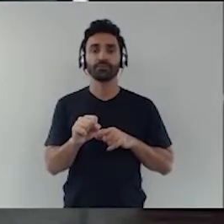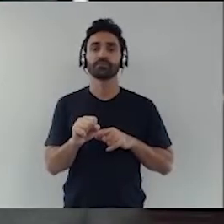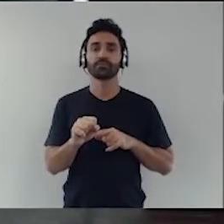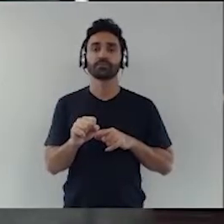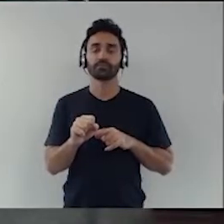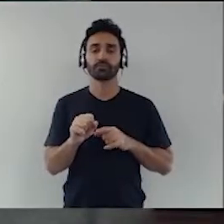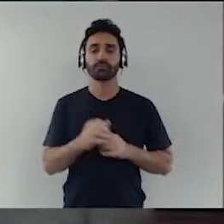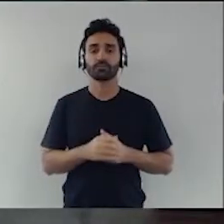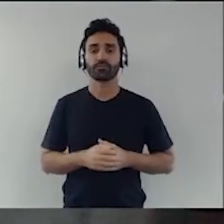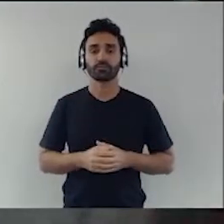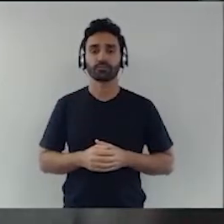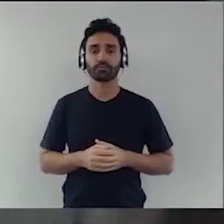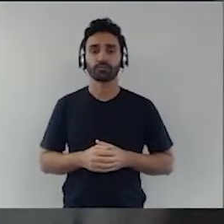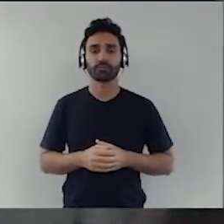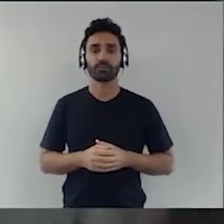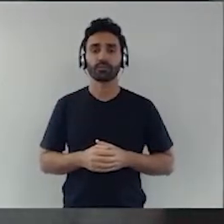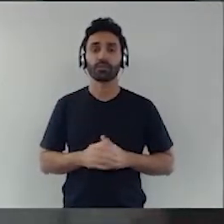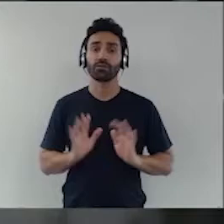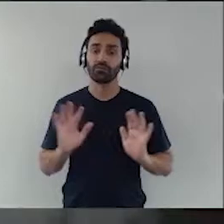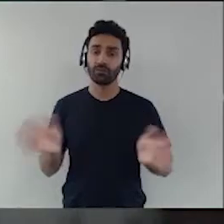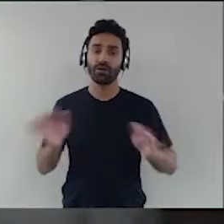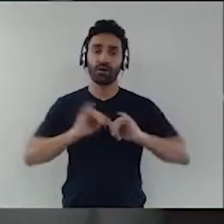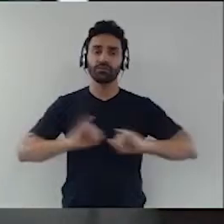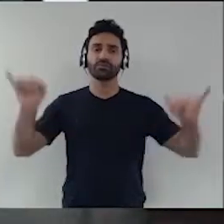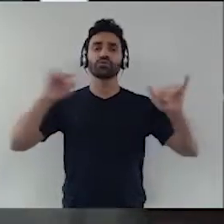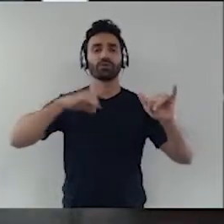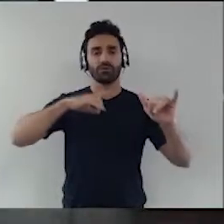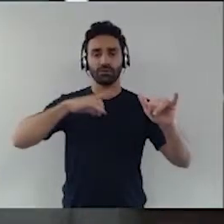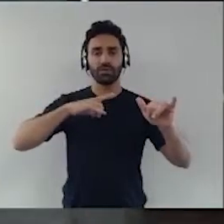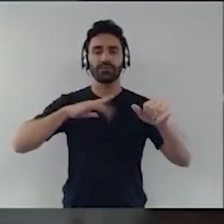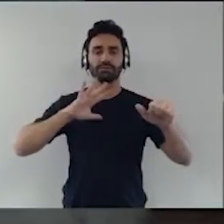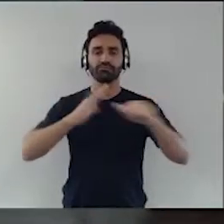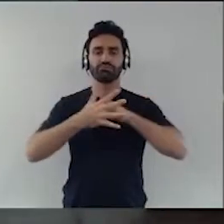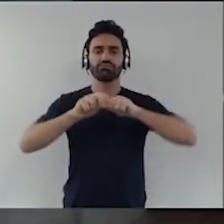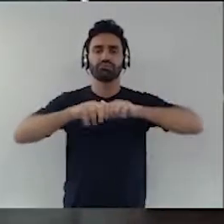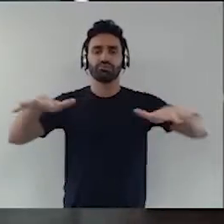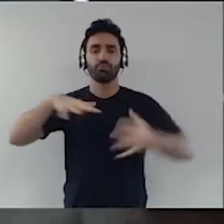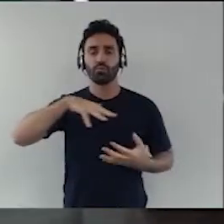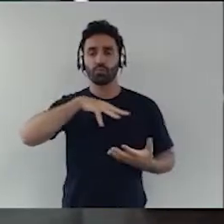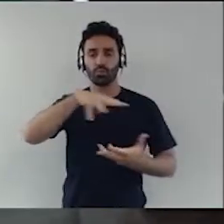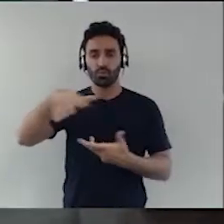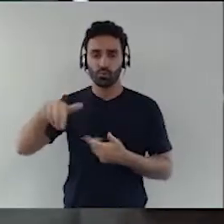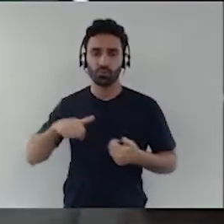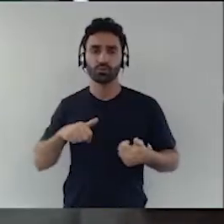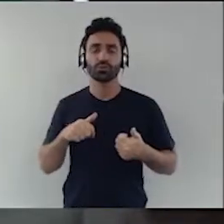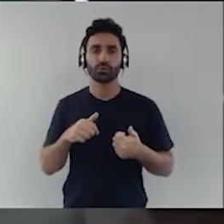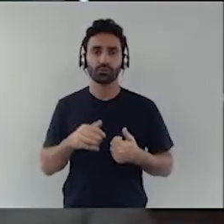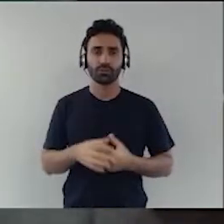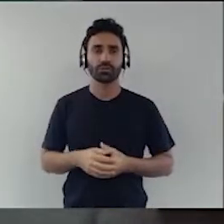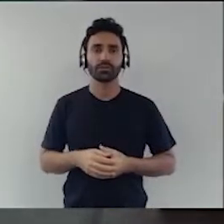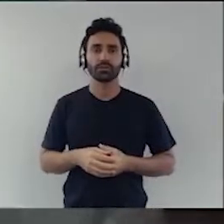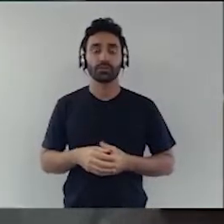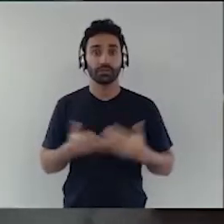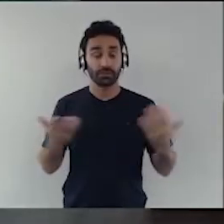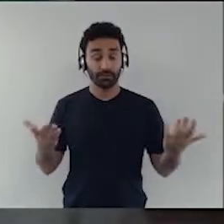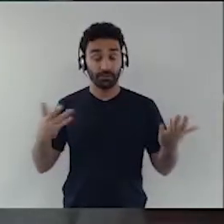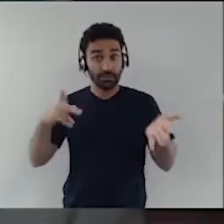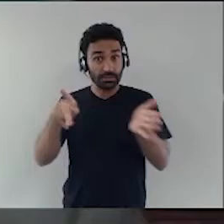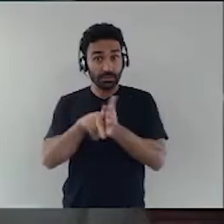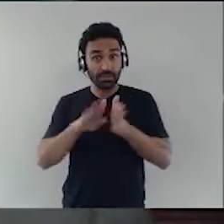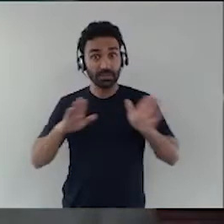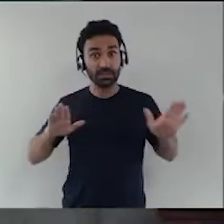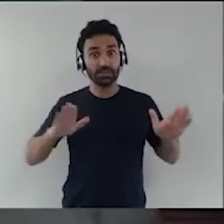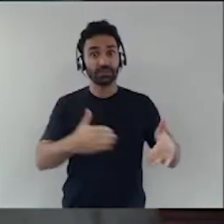definiu a calamidade mundial, né? A pandemia mundial. E